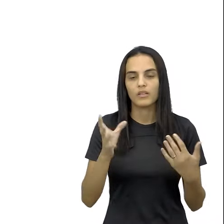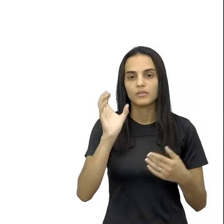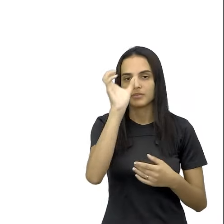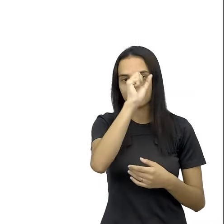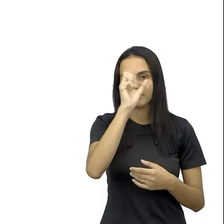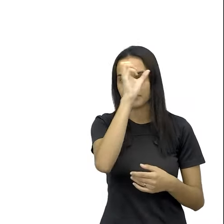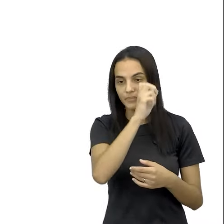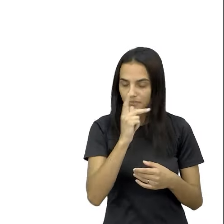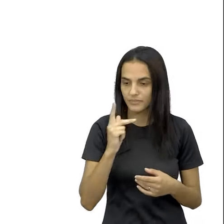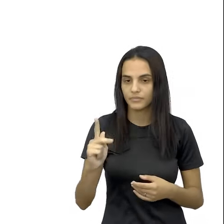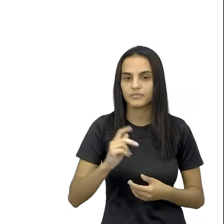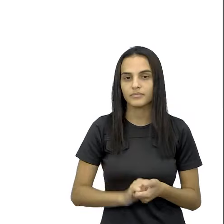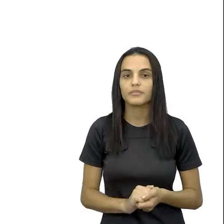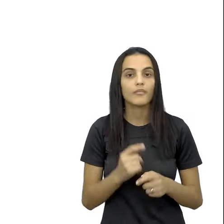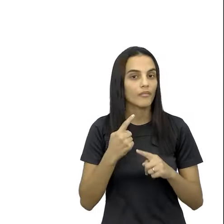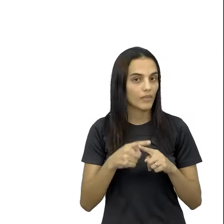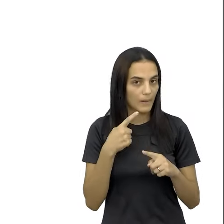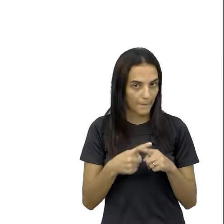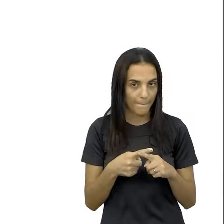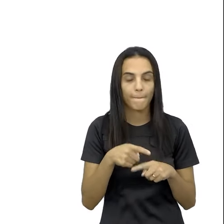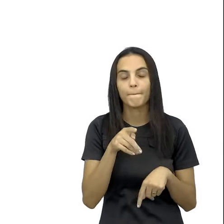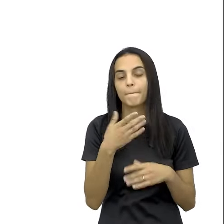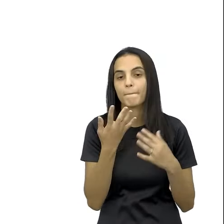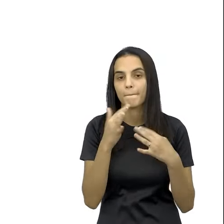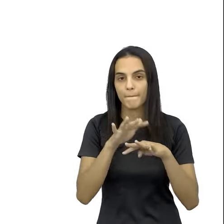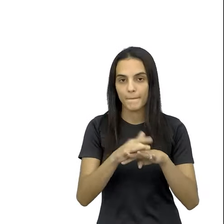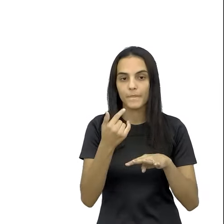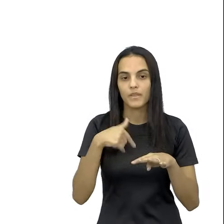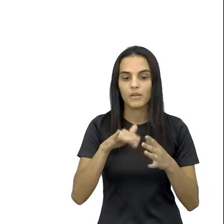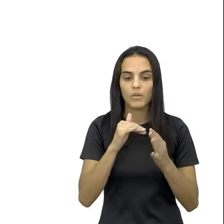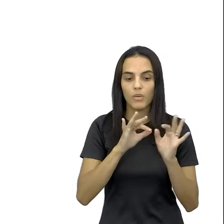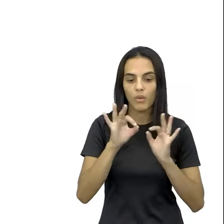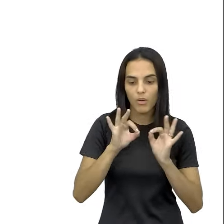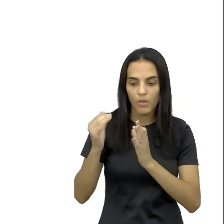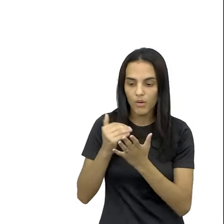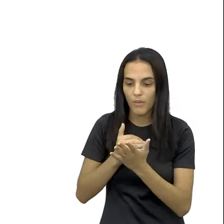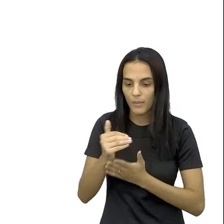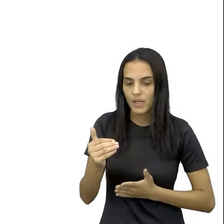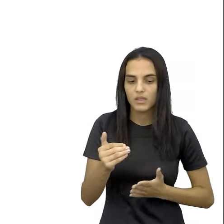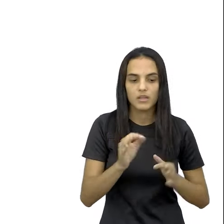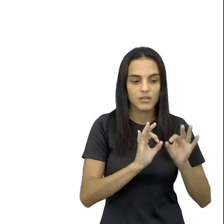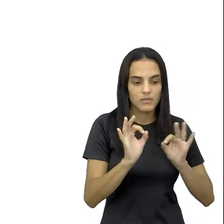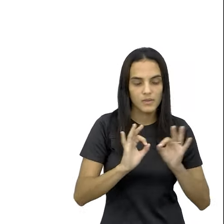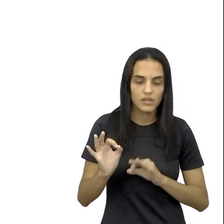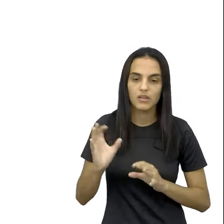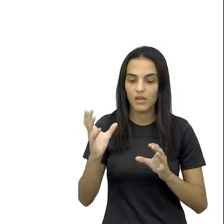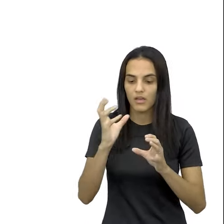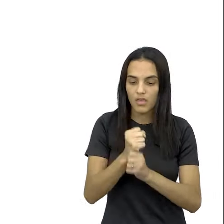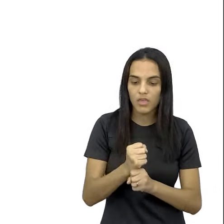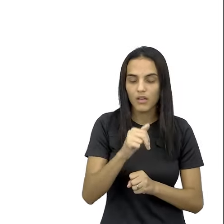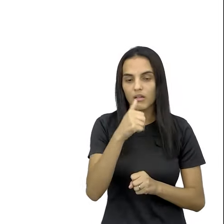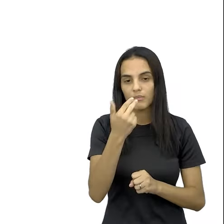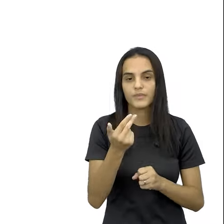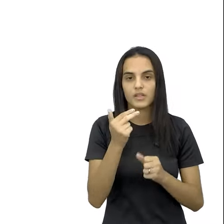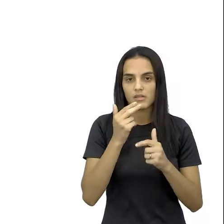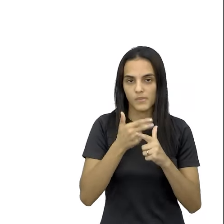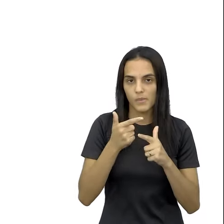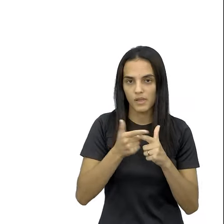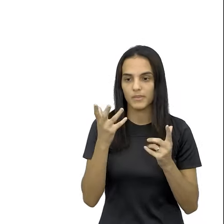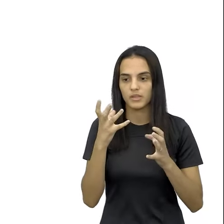aprendizagem deles, porque matemática, né, quando a gente começa a montar aquelas expressões, ou mesmo para resolver um problema, tem